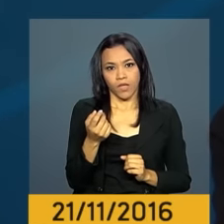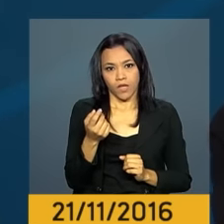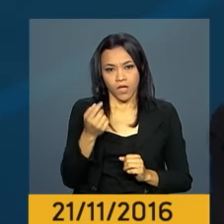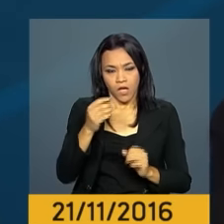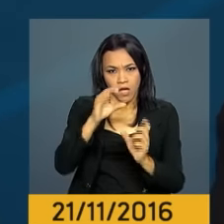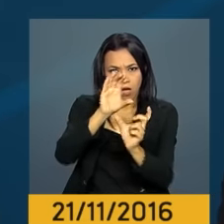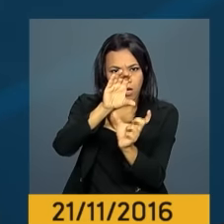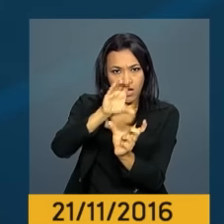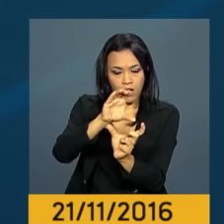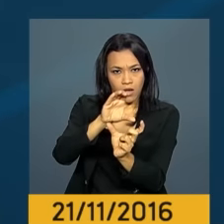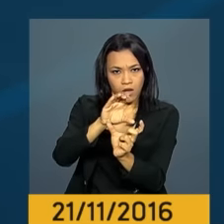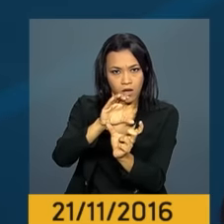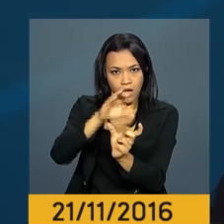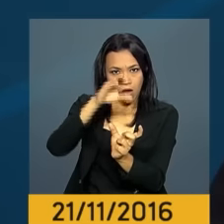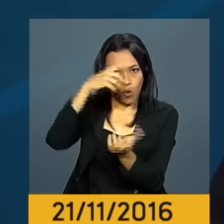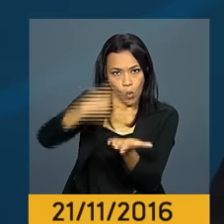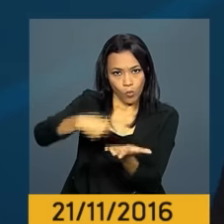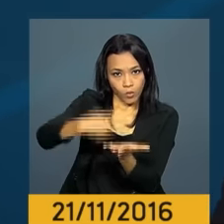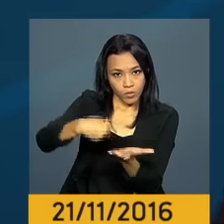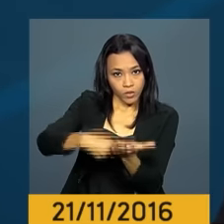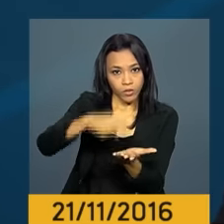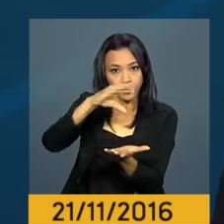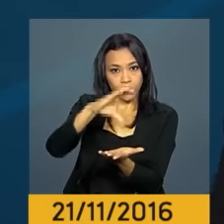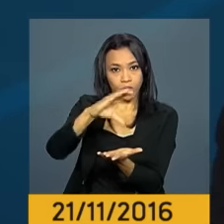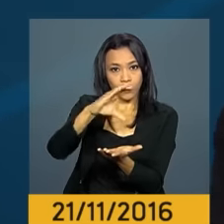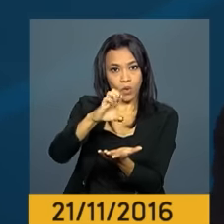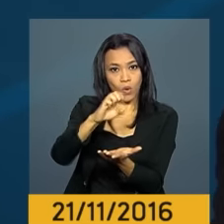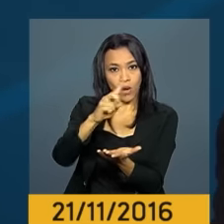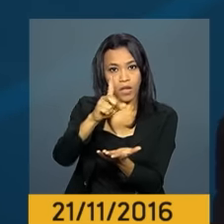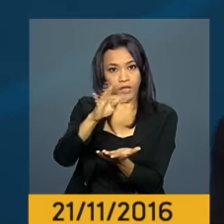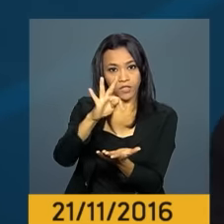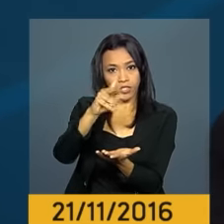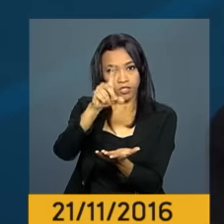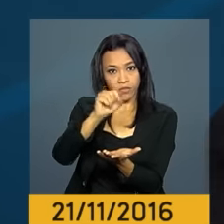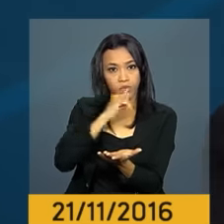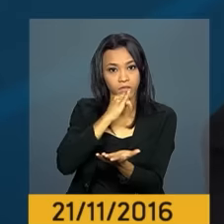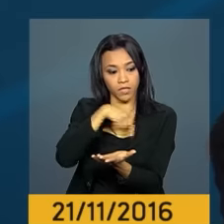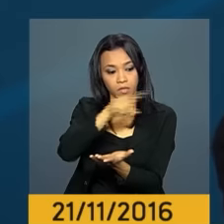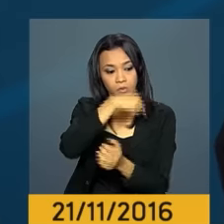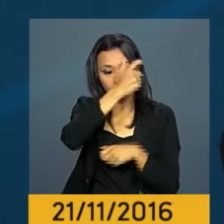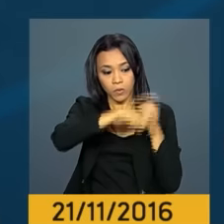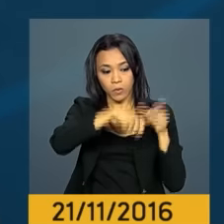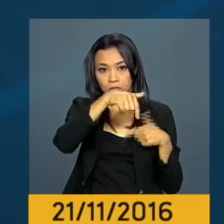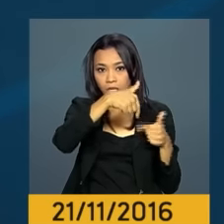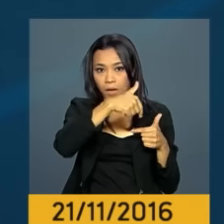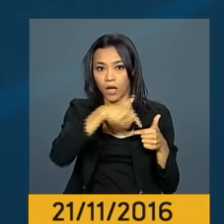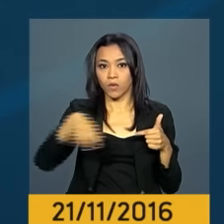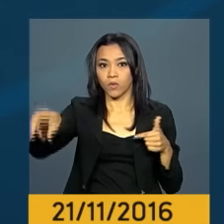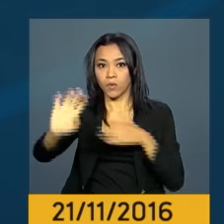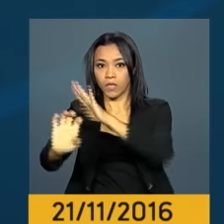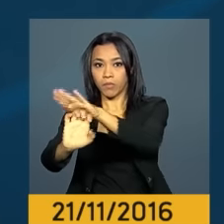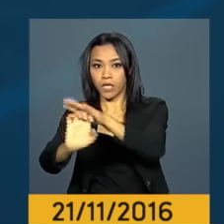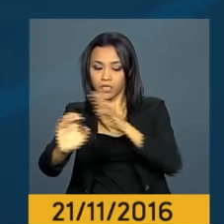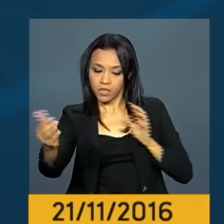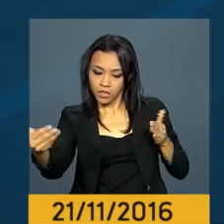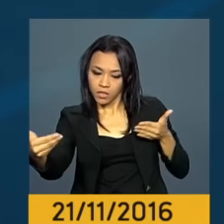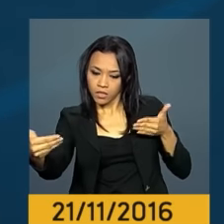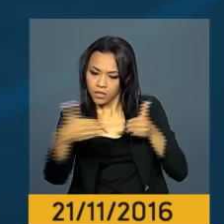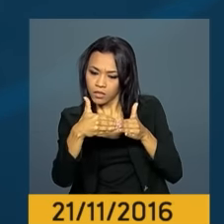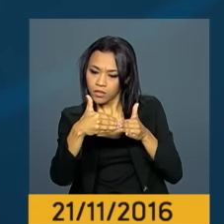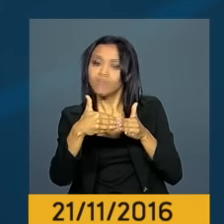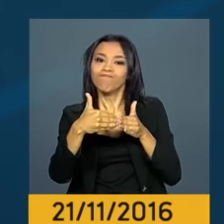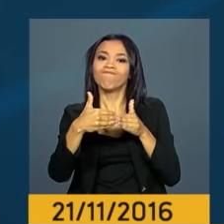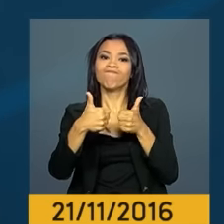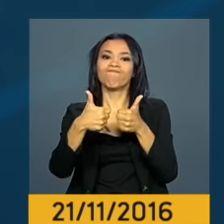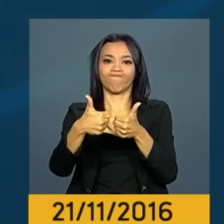coletivas entre patrões e empregados, que são as forças produtivas do país, possam